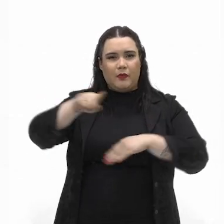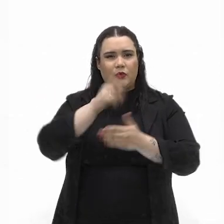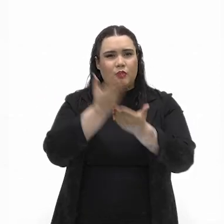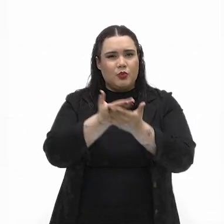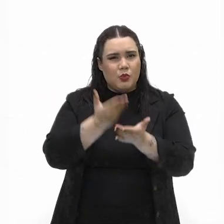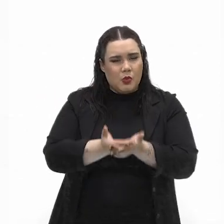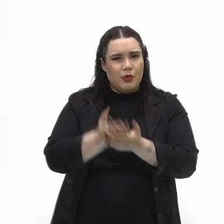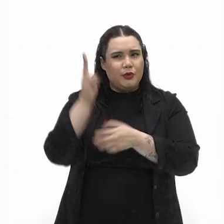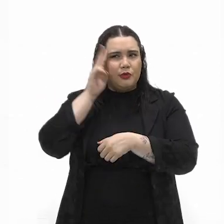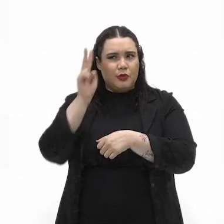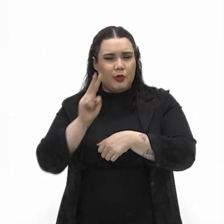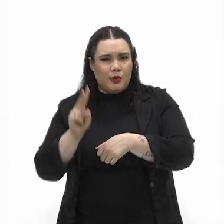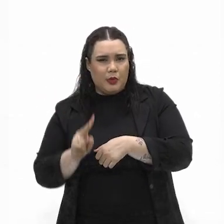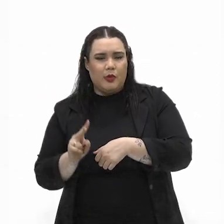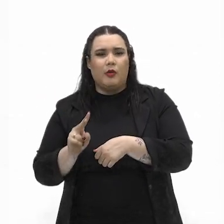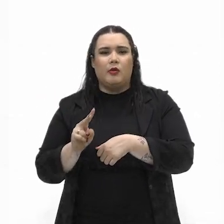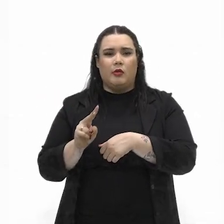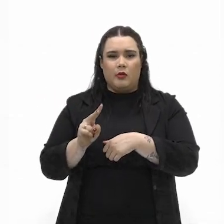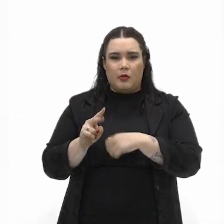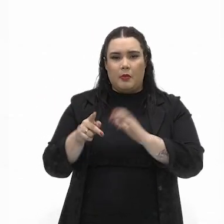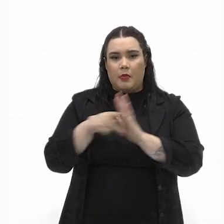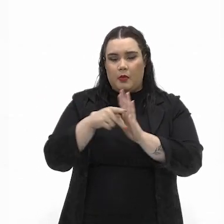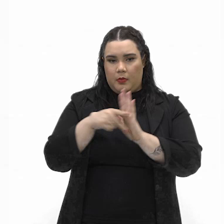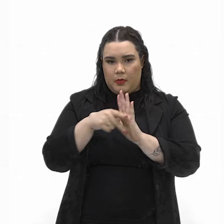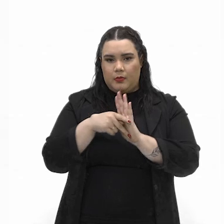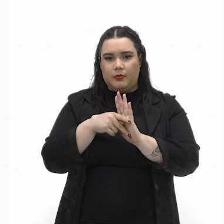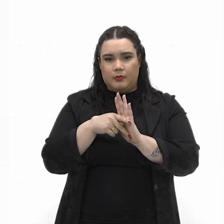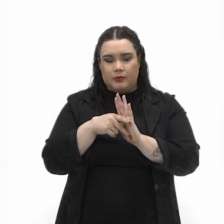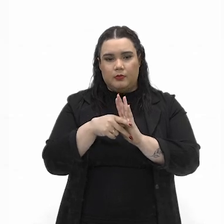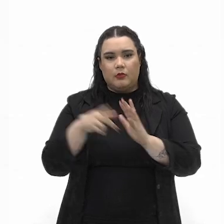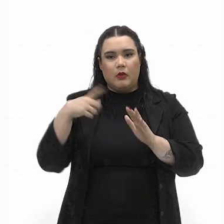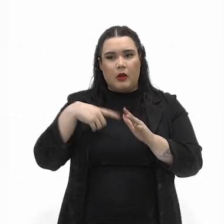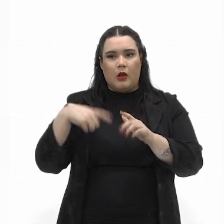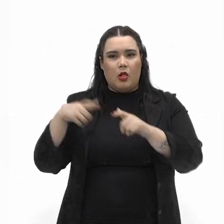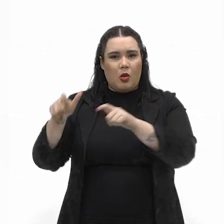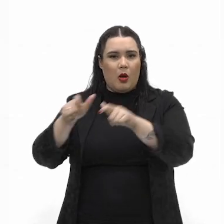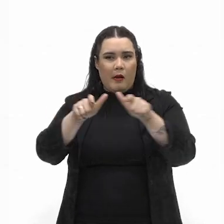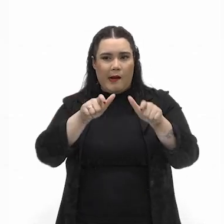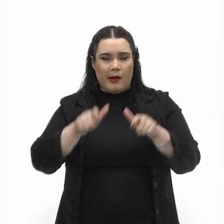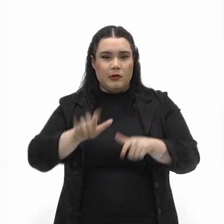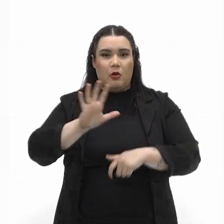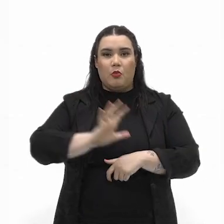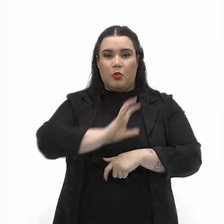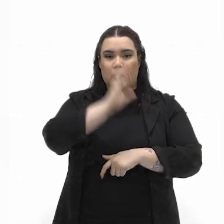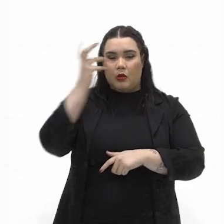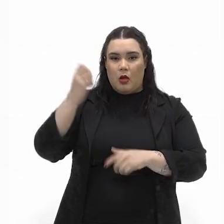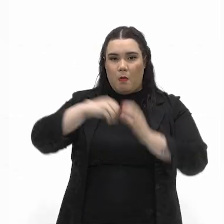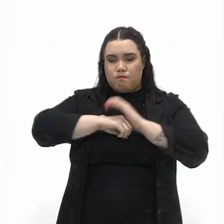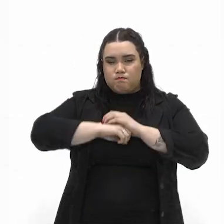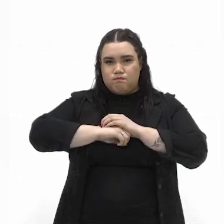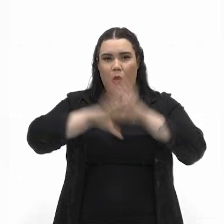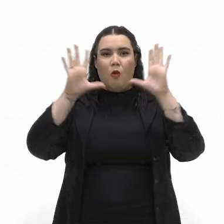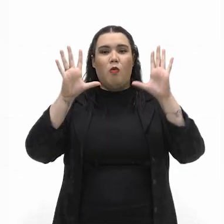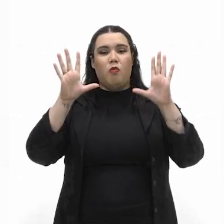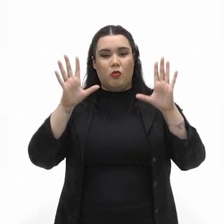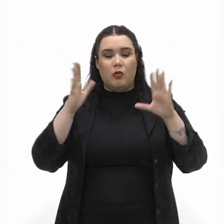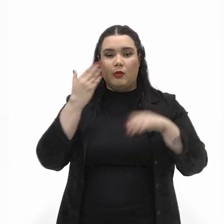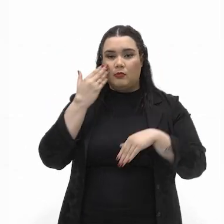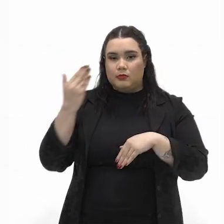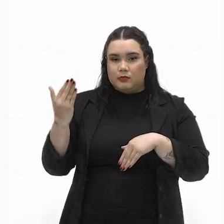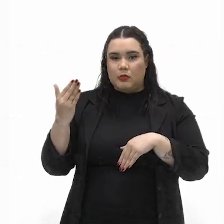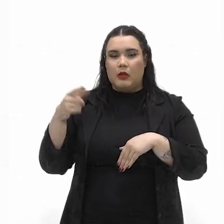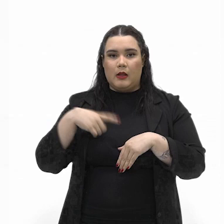aí, Nagasima e Fukushima e Nagasaki, que explodiram as bombas Fat